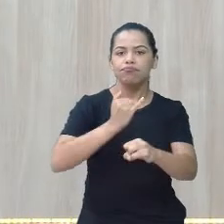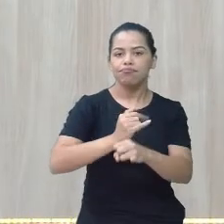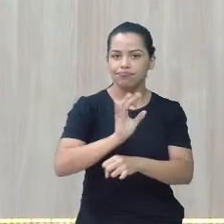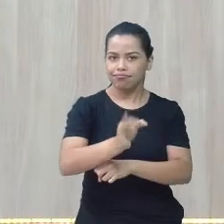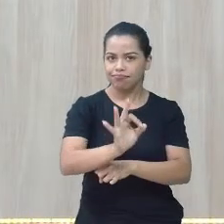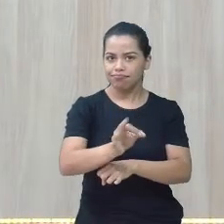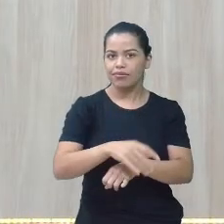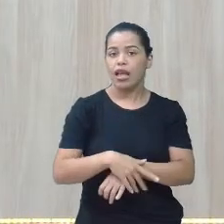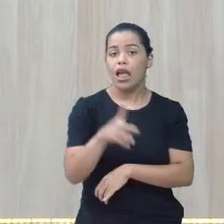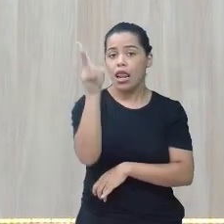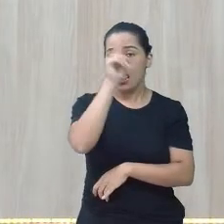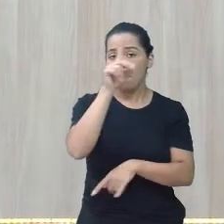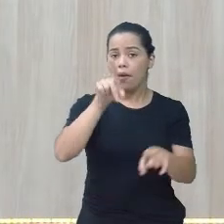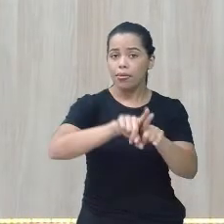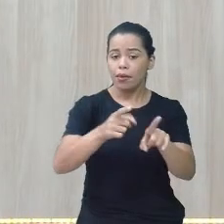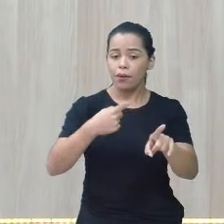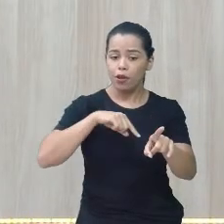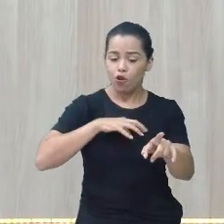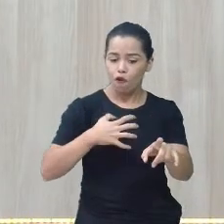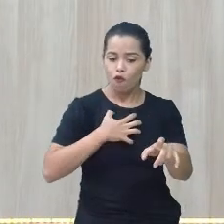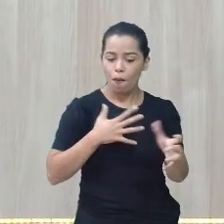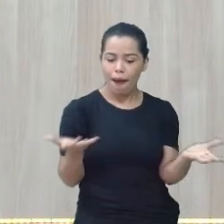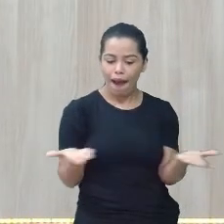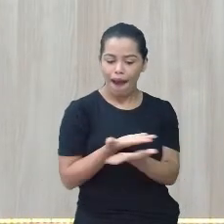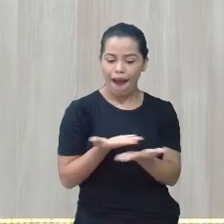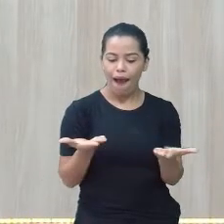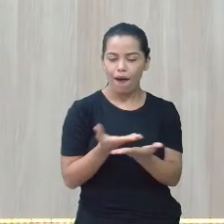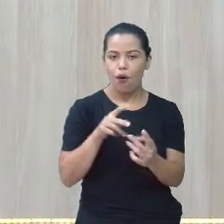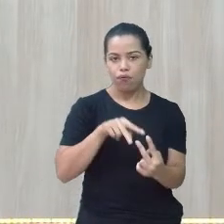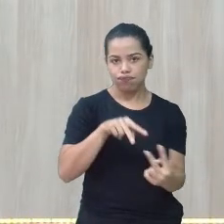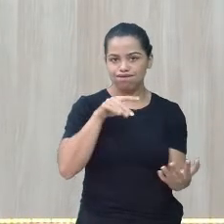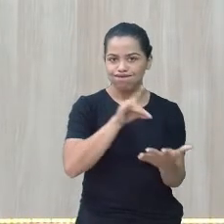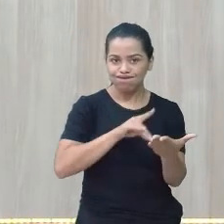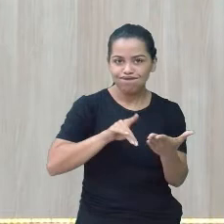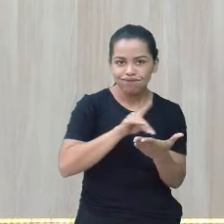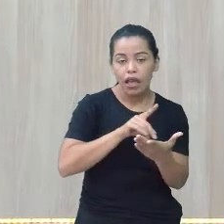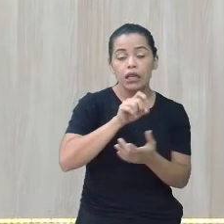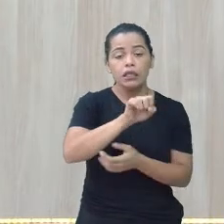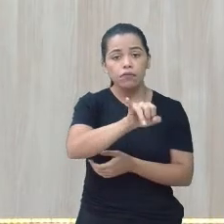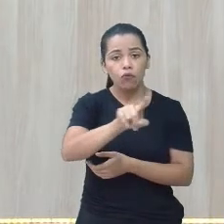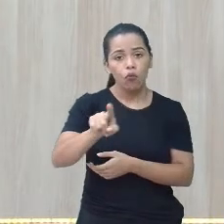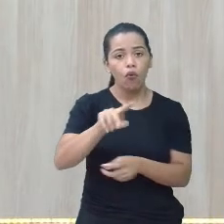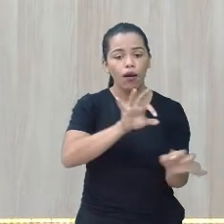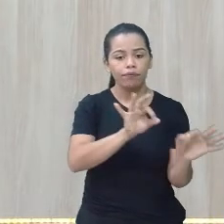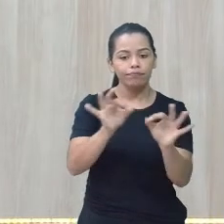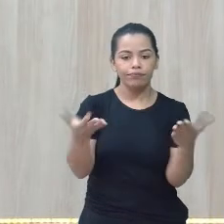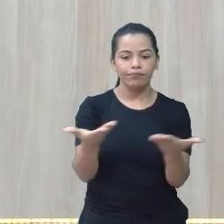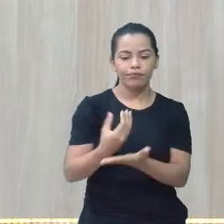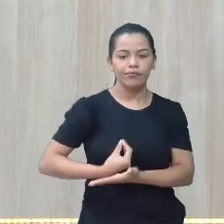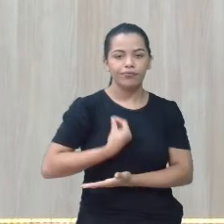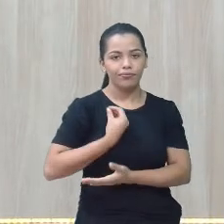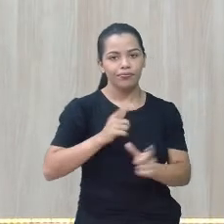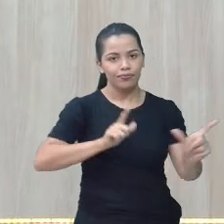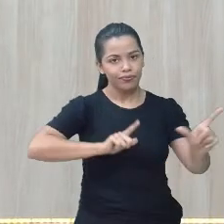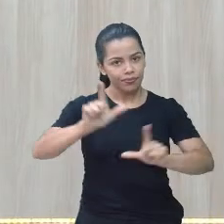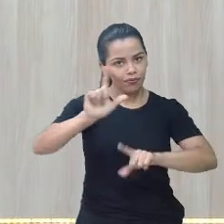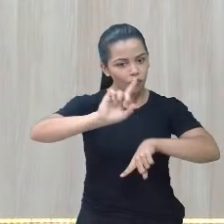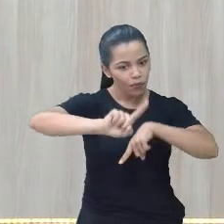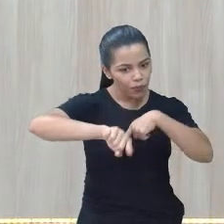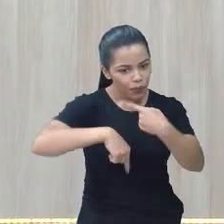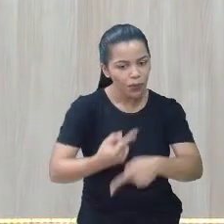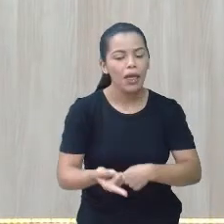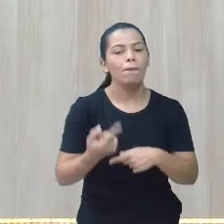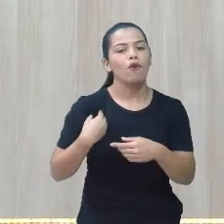certo? E lembrando do nosso formato, né? A gente está no formato digital, que se você está assistindo ao vivo pela TV agora, em breve